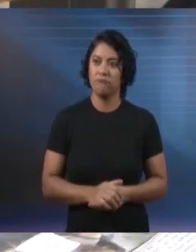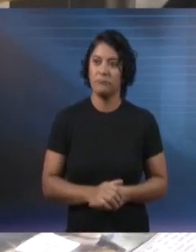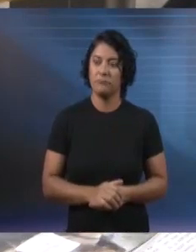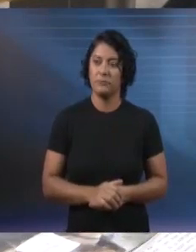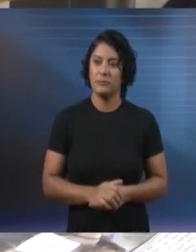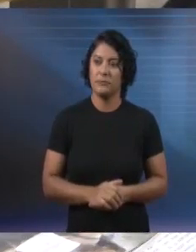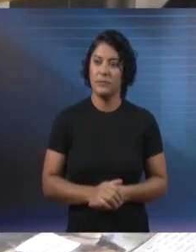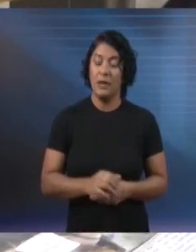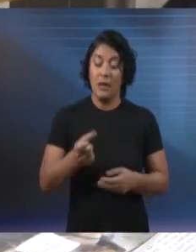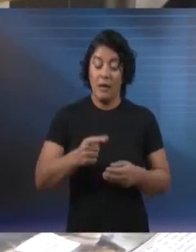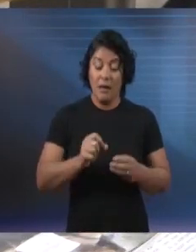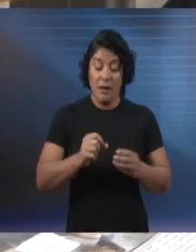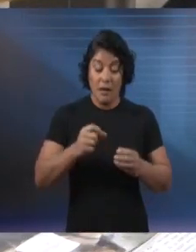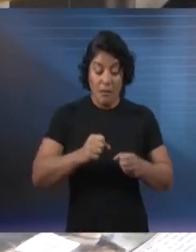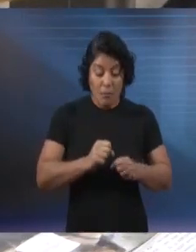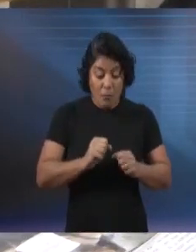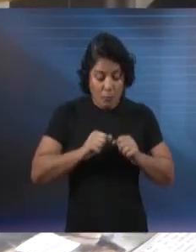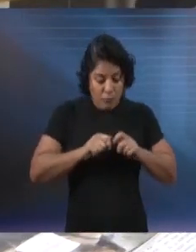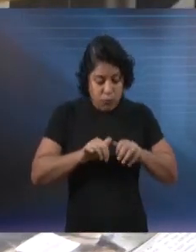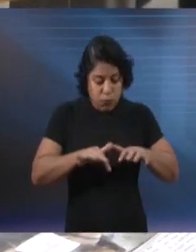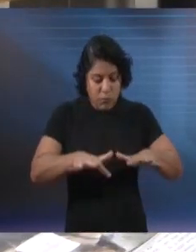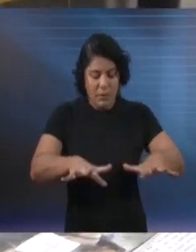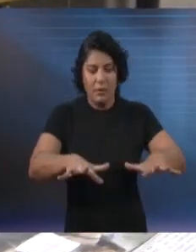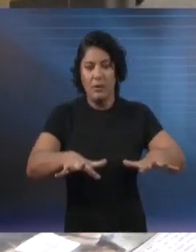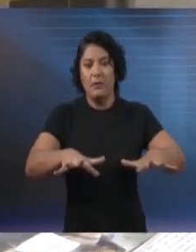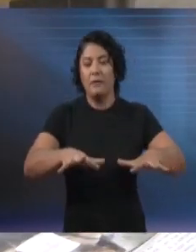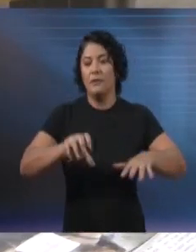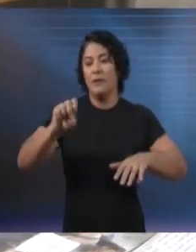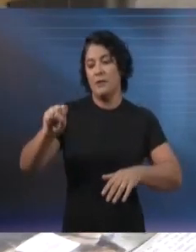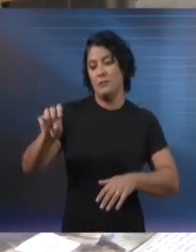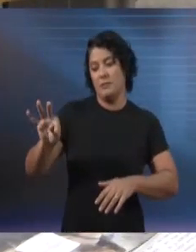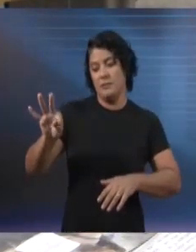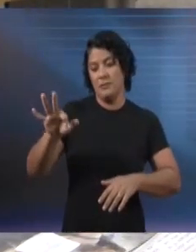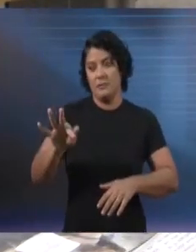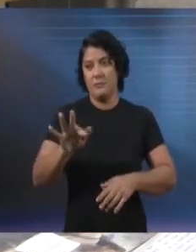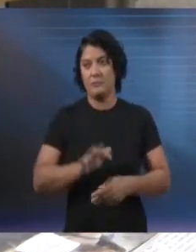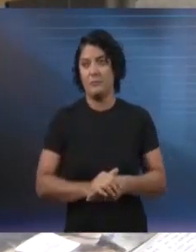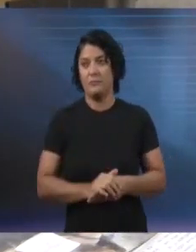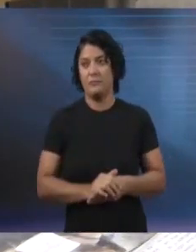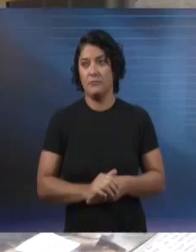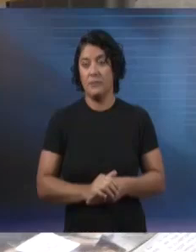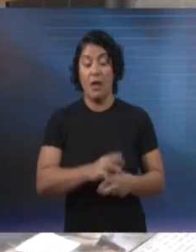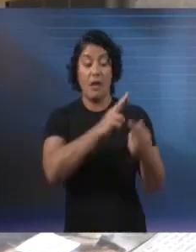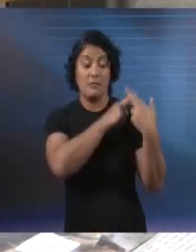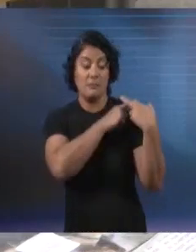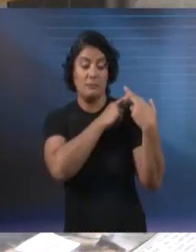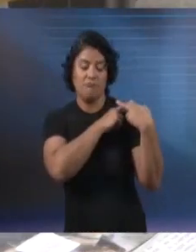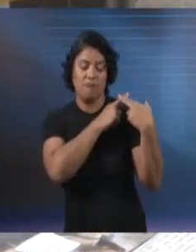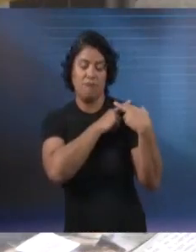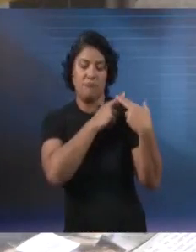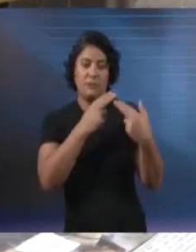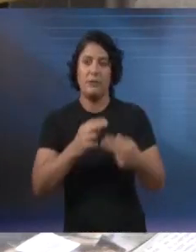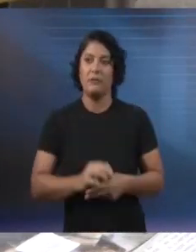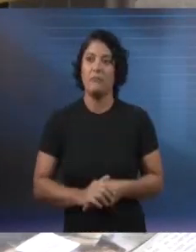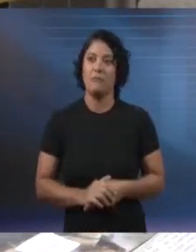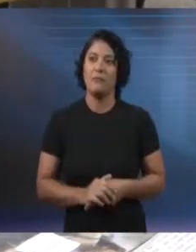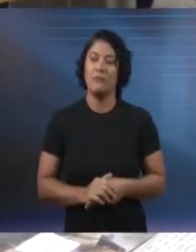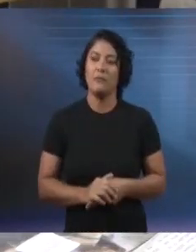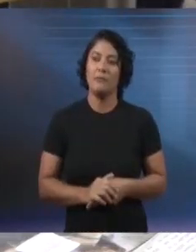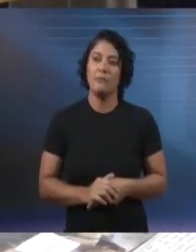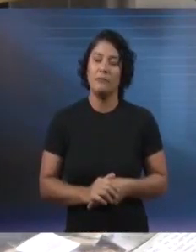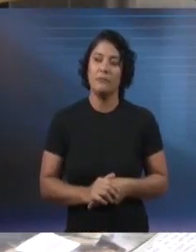prosperava no Supremo era que existia o responsável máximo. E esse responsável